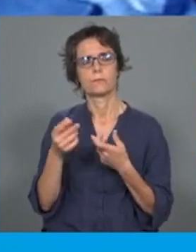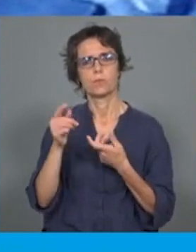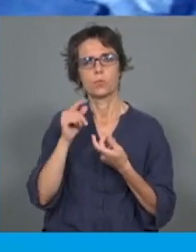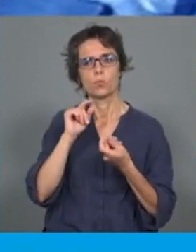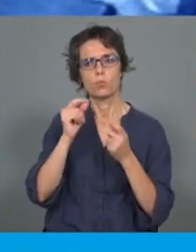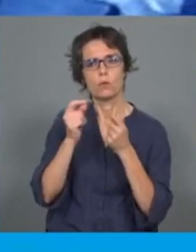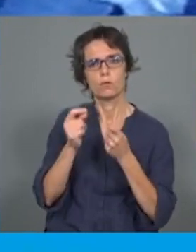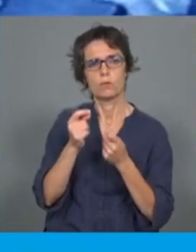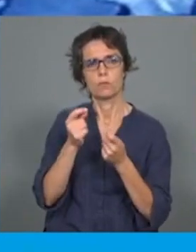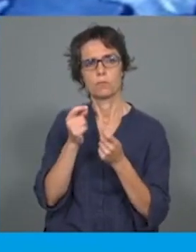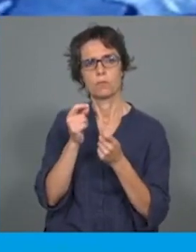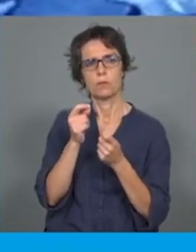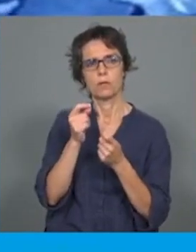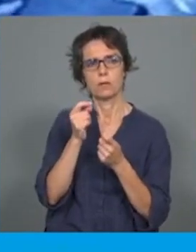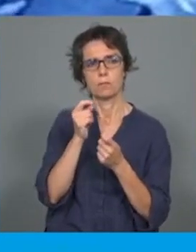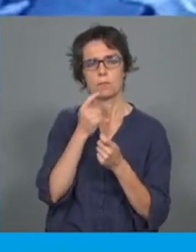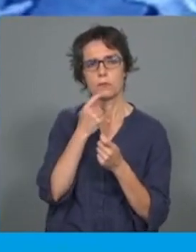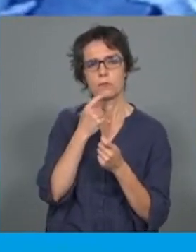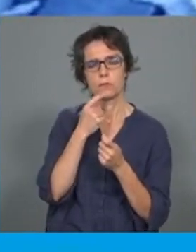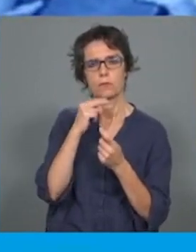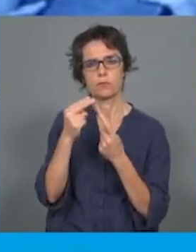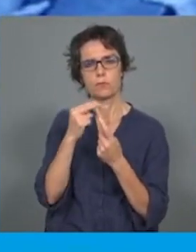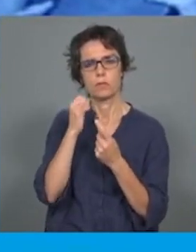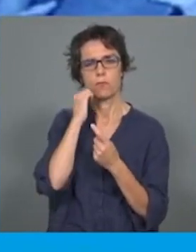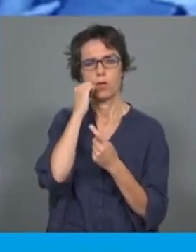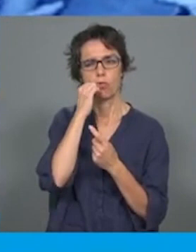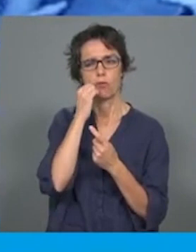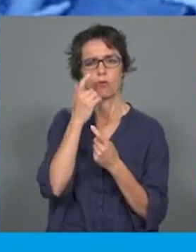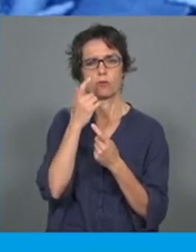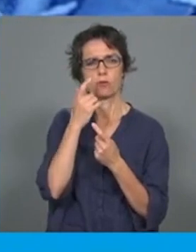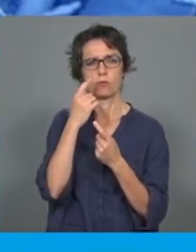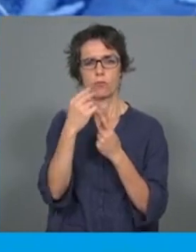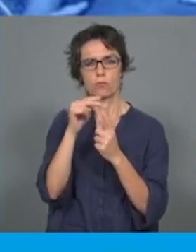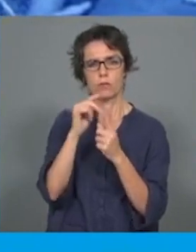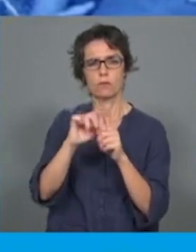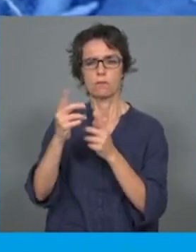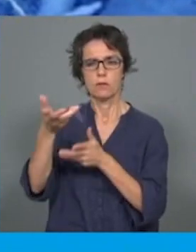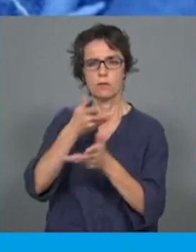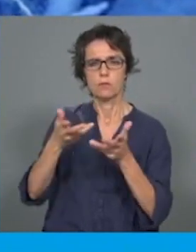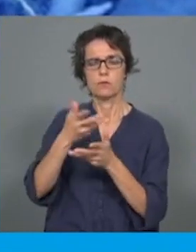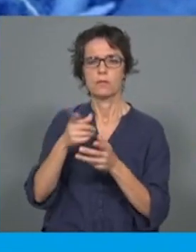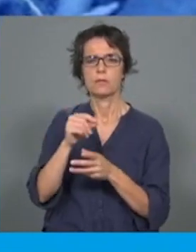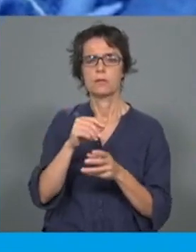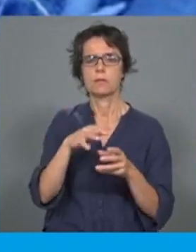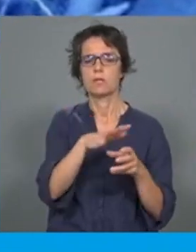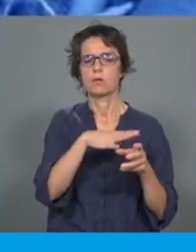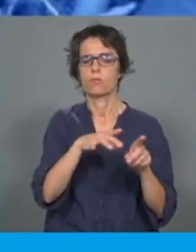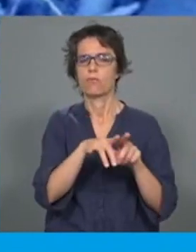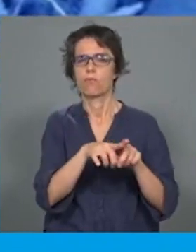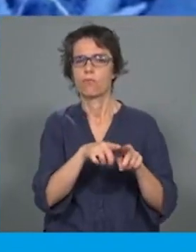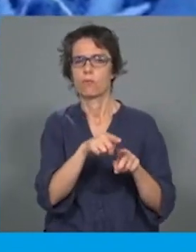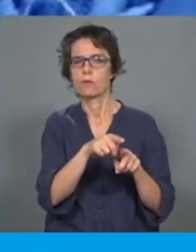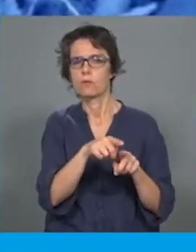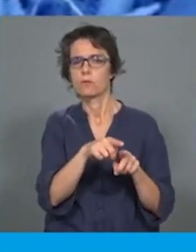dor. E, portanto, até se prende num contexto, enfim, político, não é? Sim. Sobre a questão que hoje se coloca, e